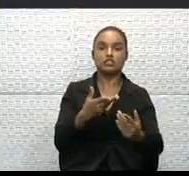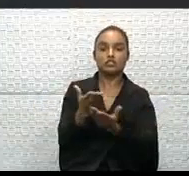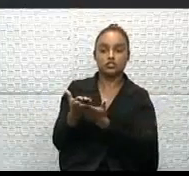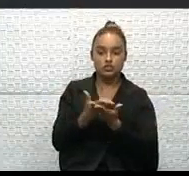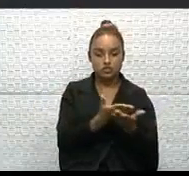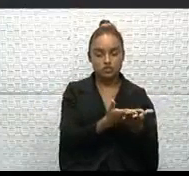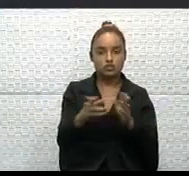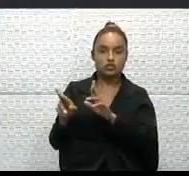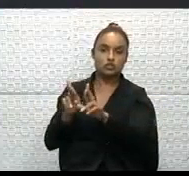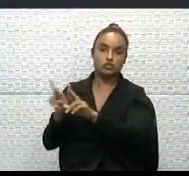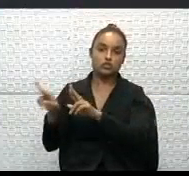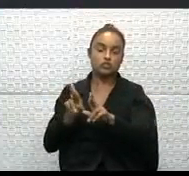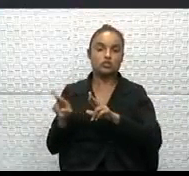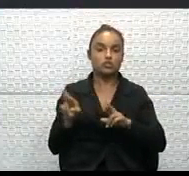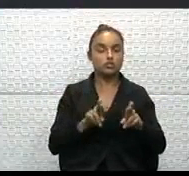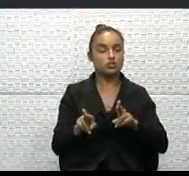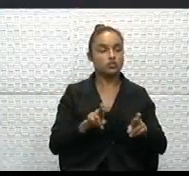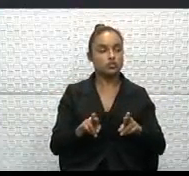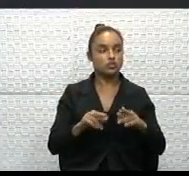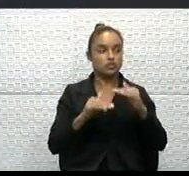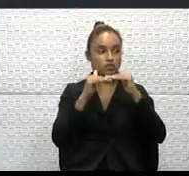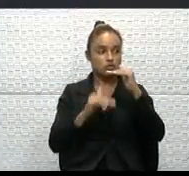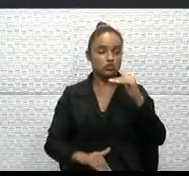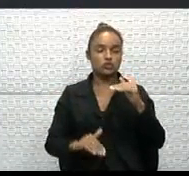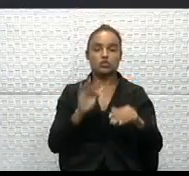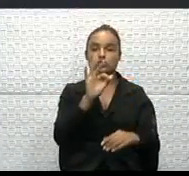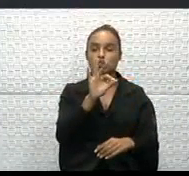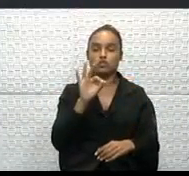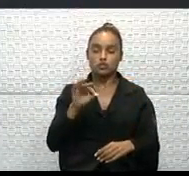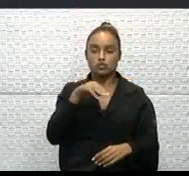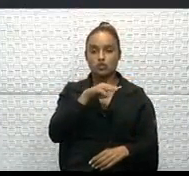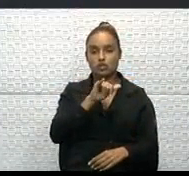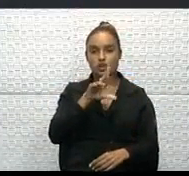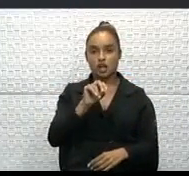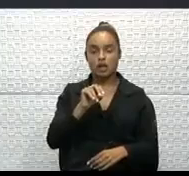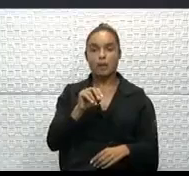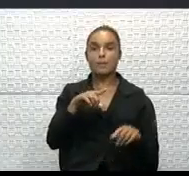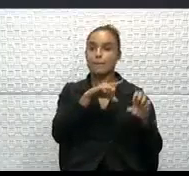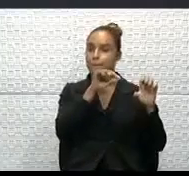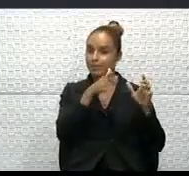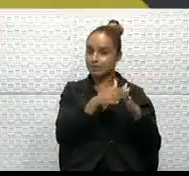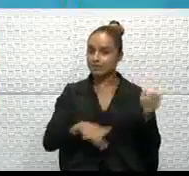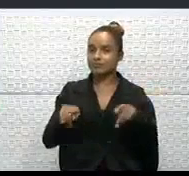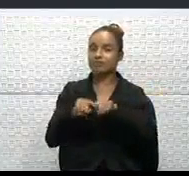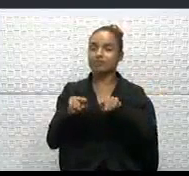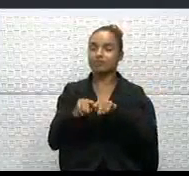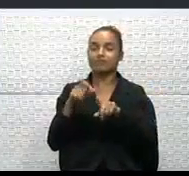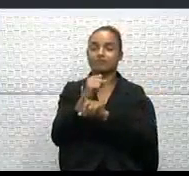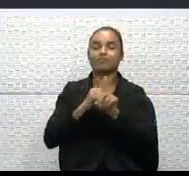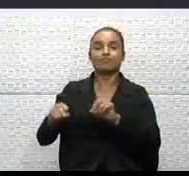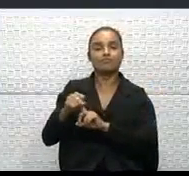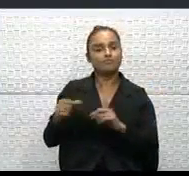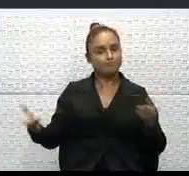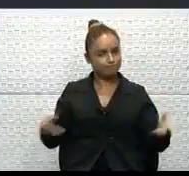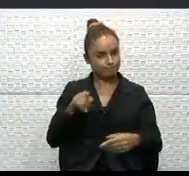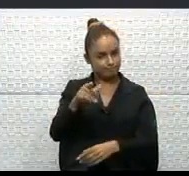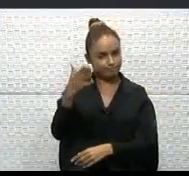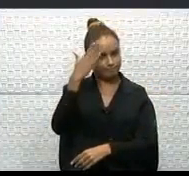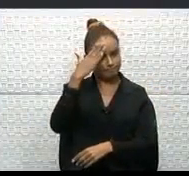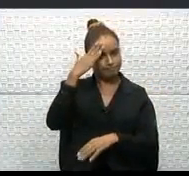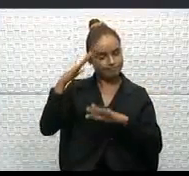para reduzir as chances de falência, um benefício tanto para o microempreendedor quanto para a sociedade. Agora quer saber